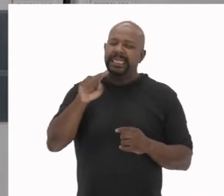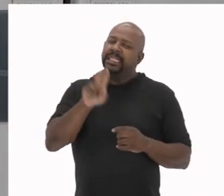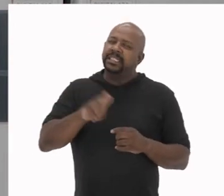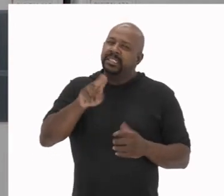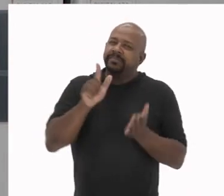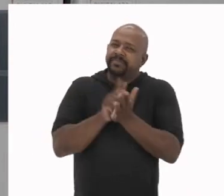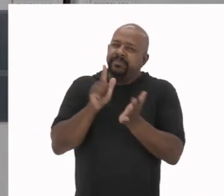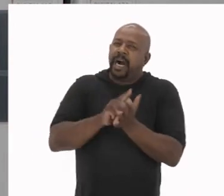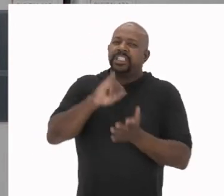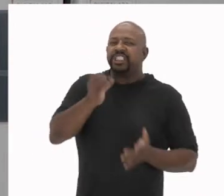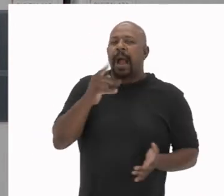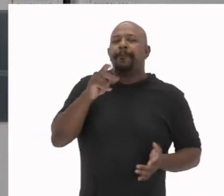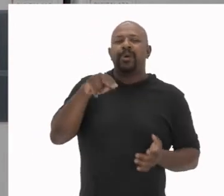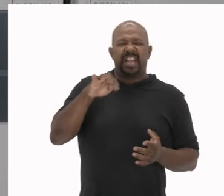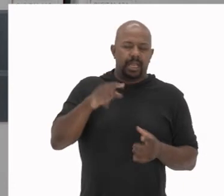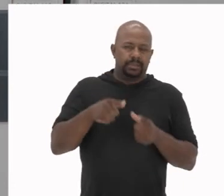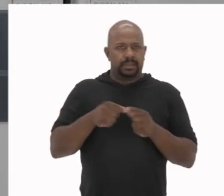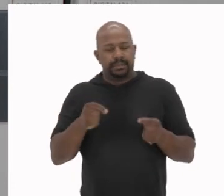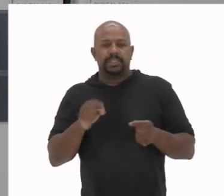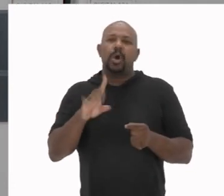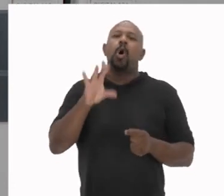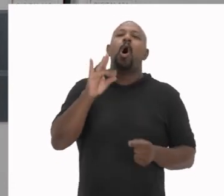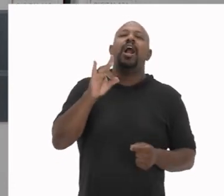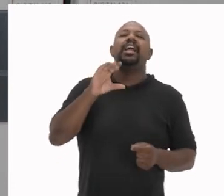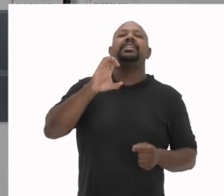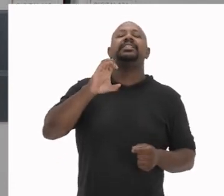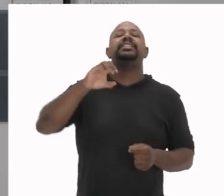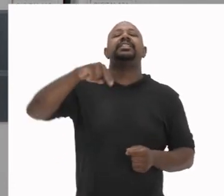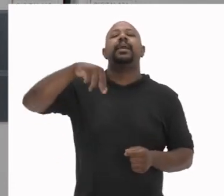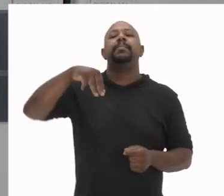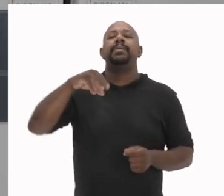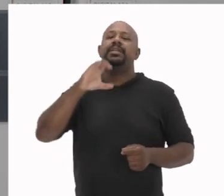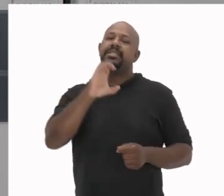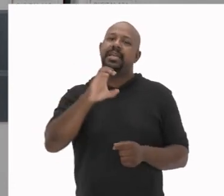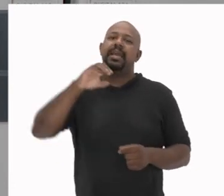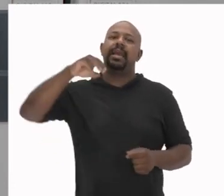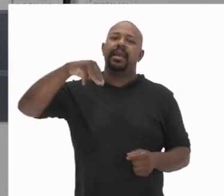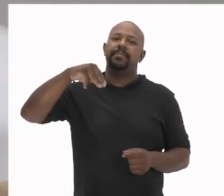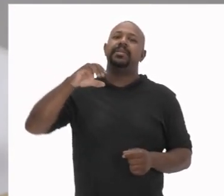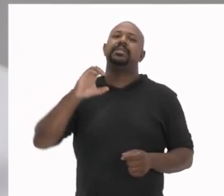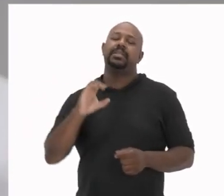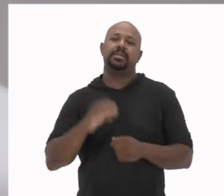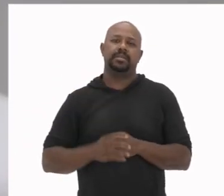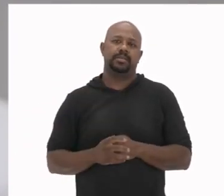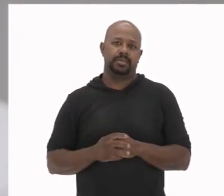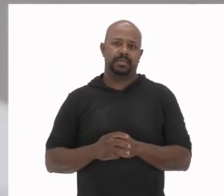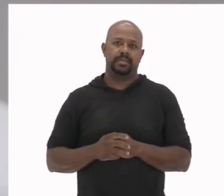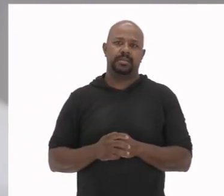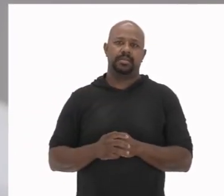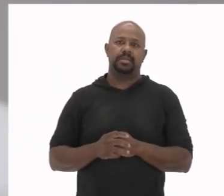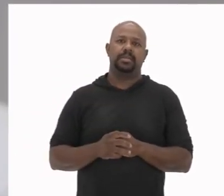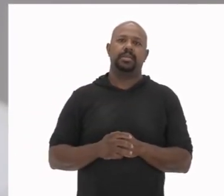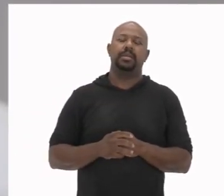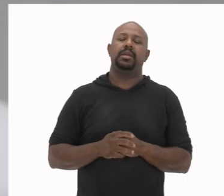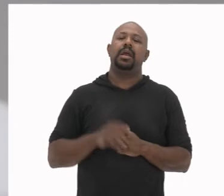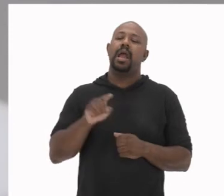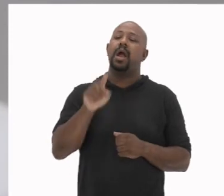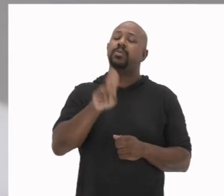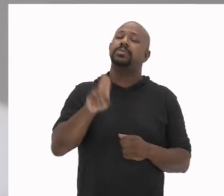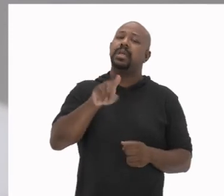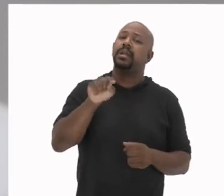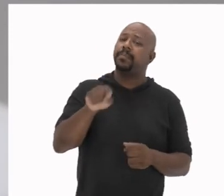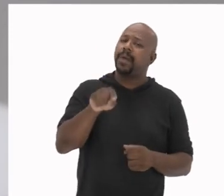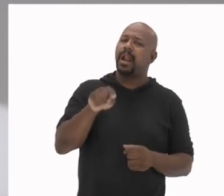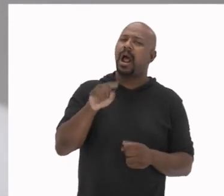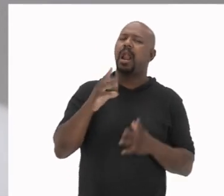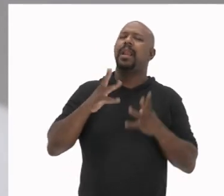gramatura, a gente acaba usando papel japonês e cola CMC. A cola CMC, ela também é usada